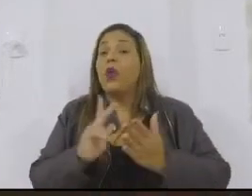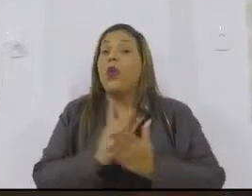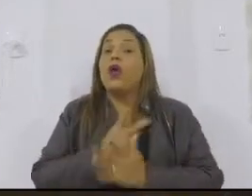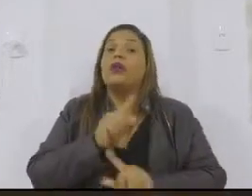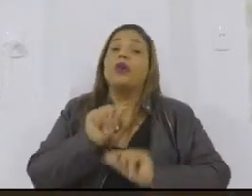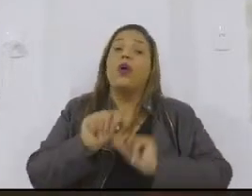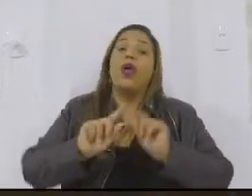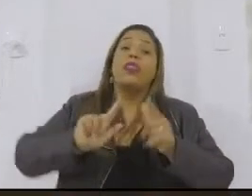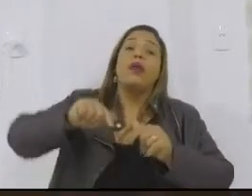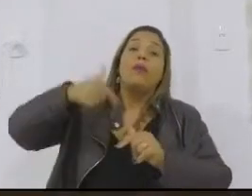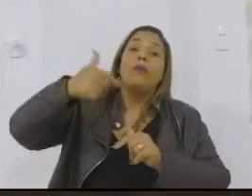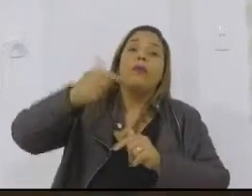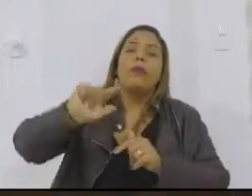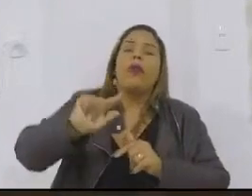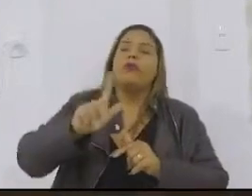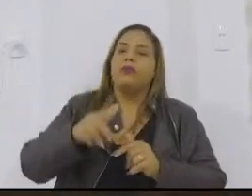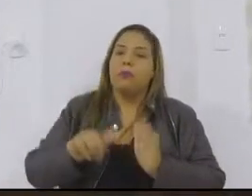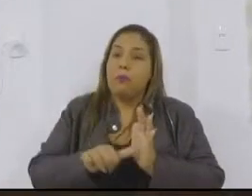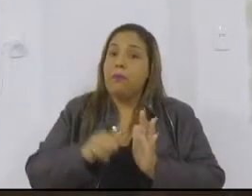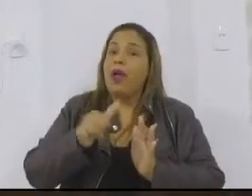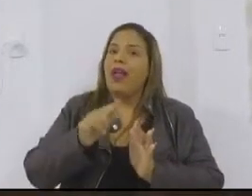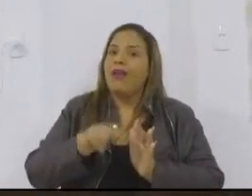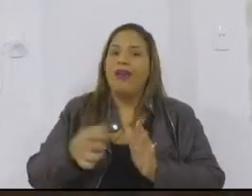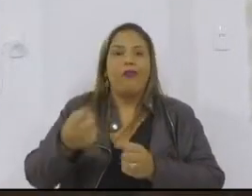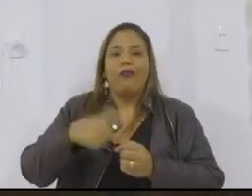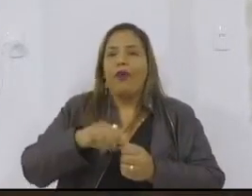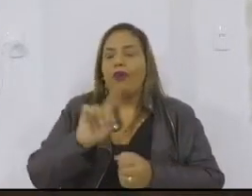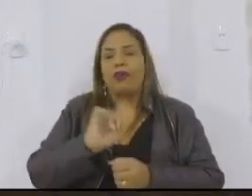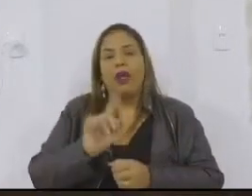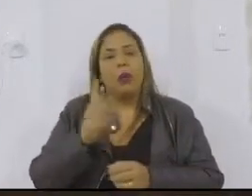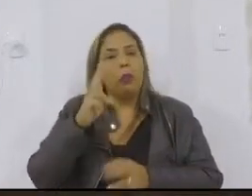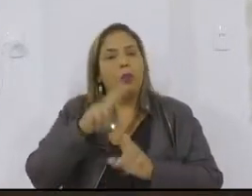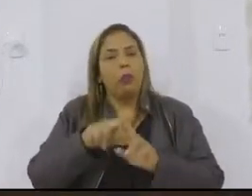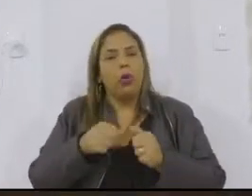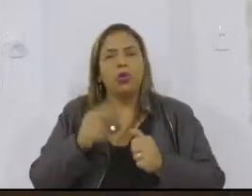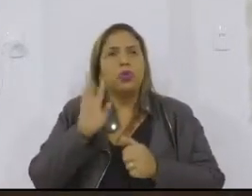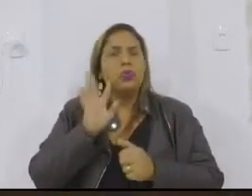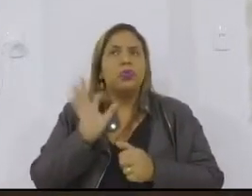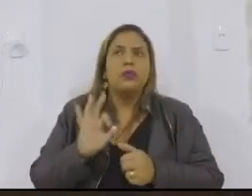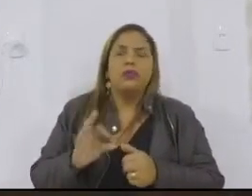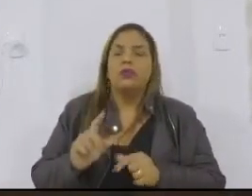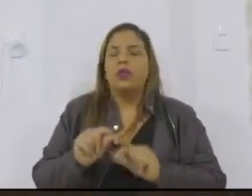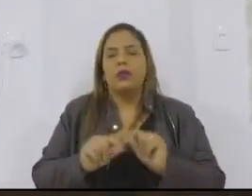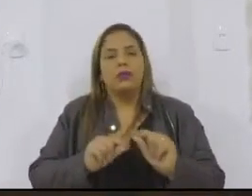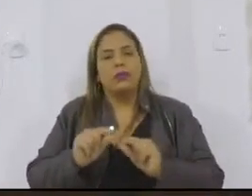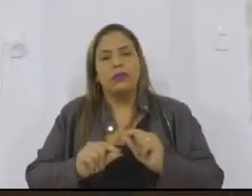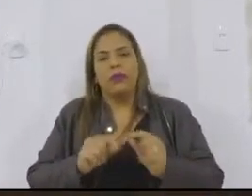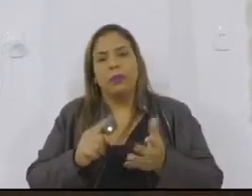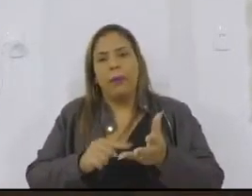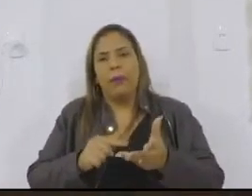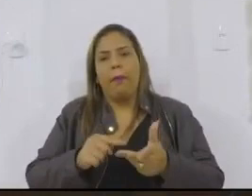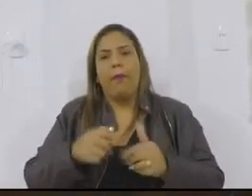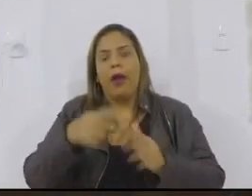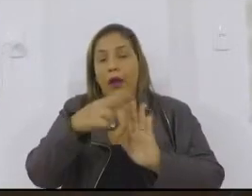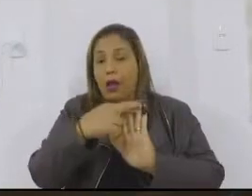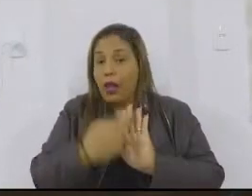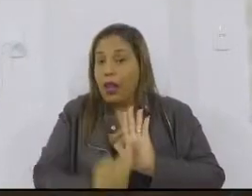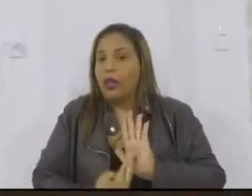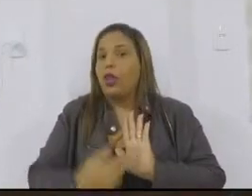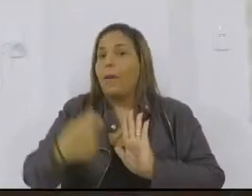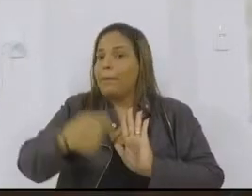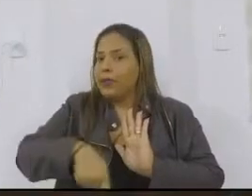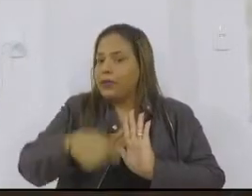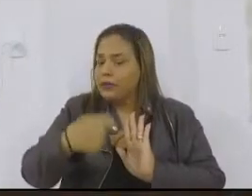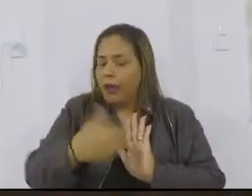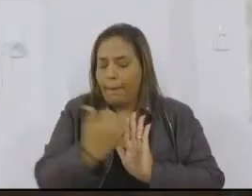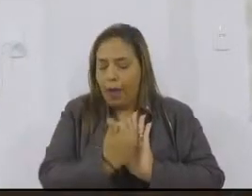primeiro atendimento, elas não voltam, não sabendo o motivo, e a compilação desses dados através de relatório irá certamente promover